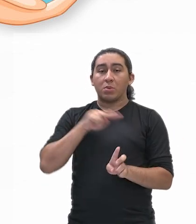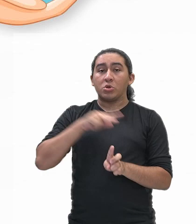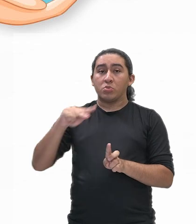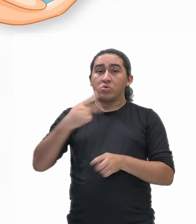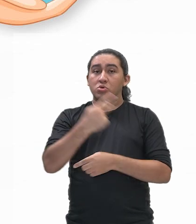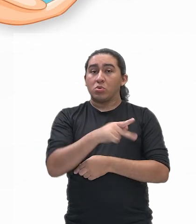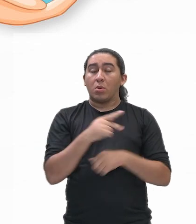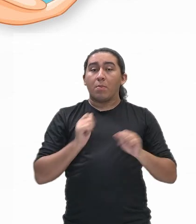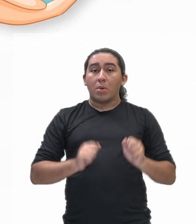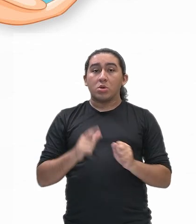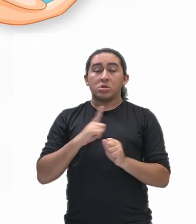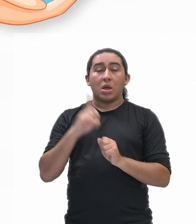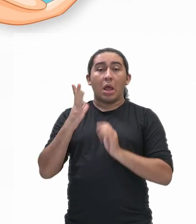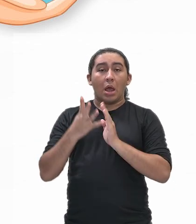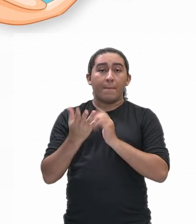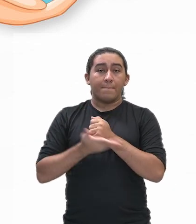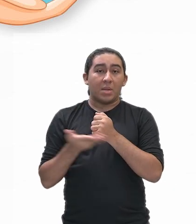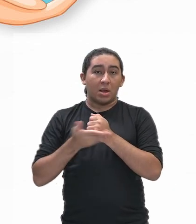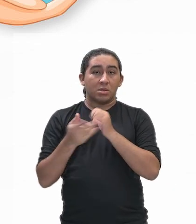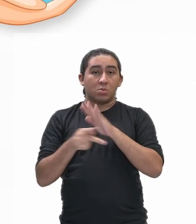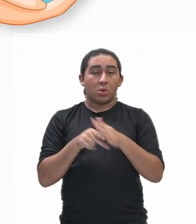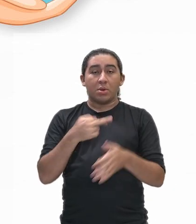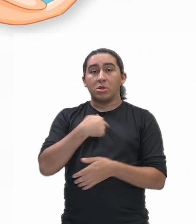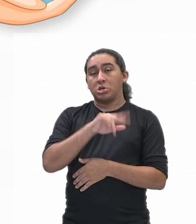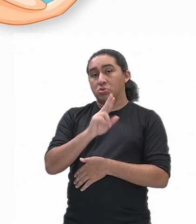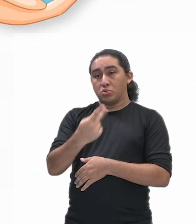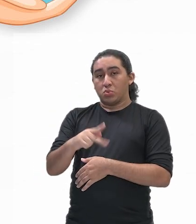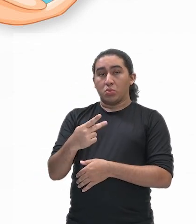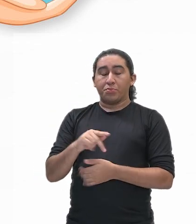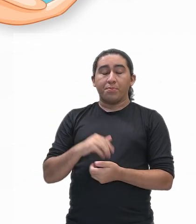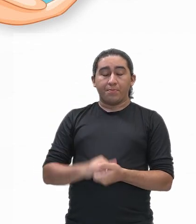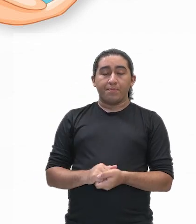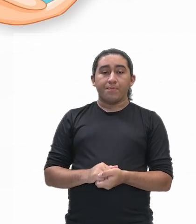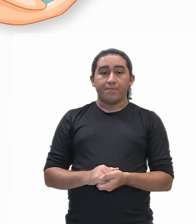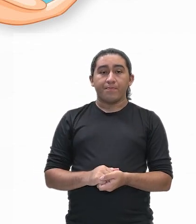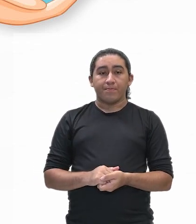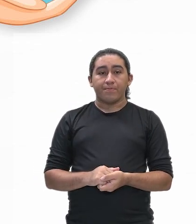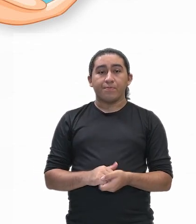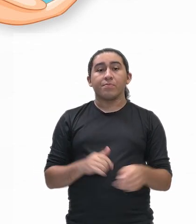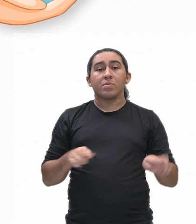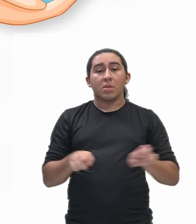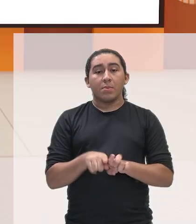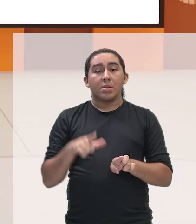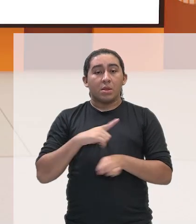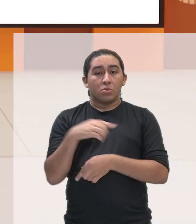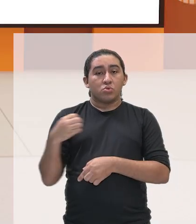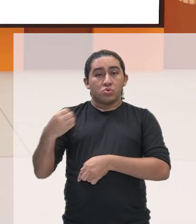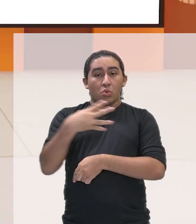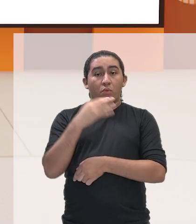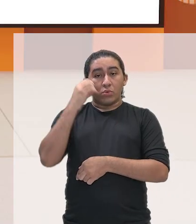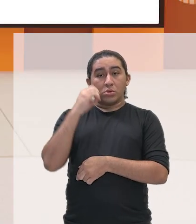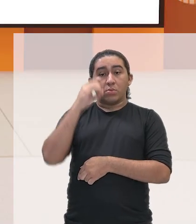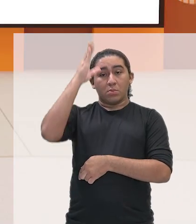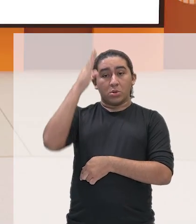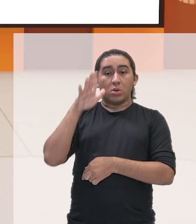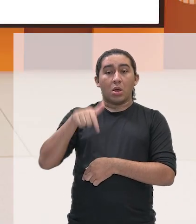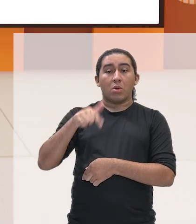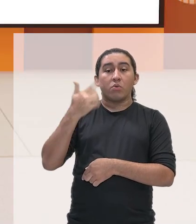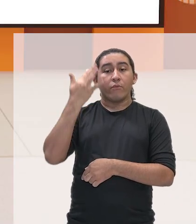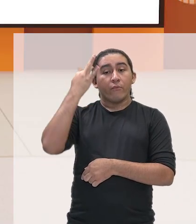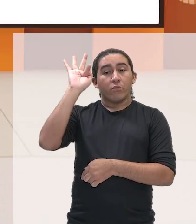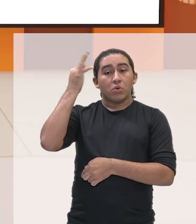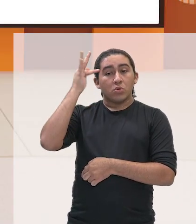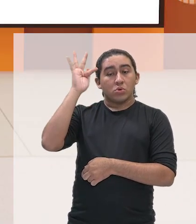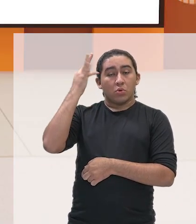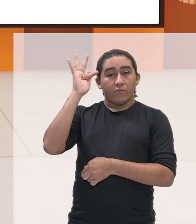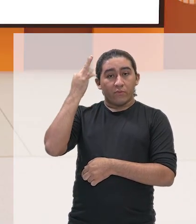vezes, pode vir orientado pela religião, certo? E aí nós temos um novo conhecimento, que é o conhecimento